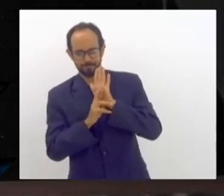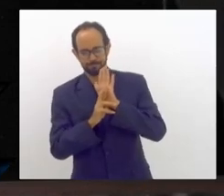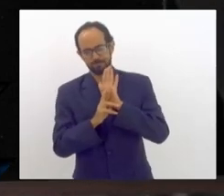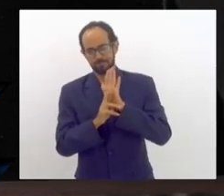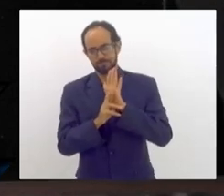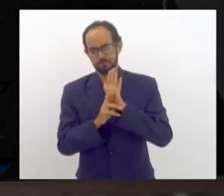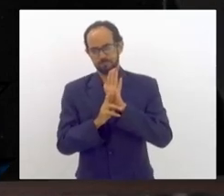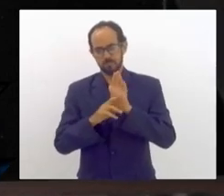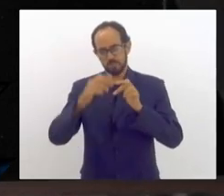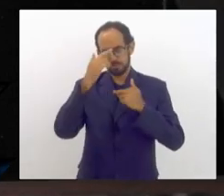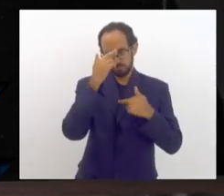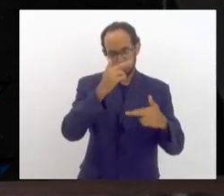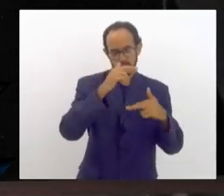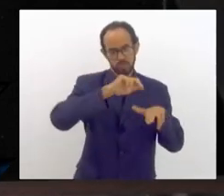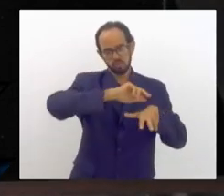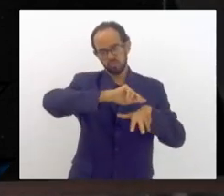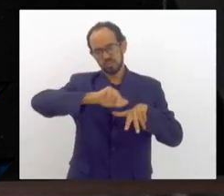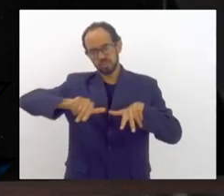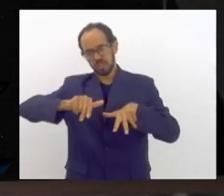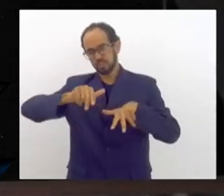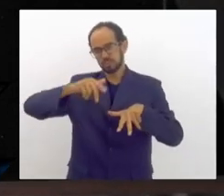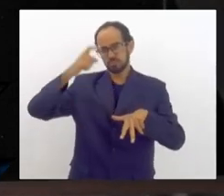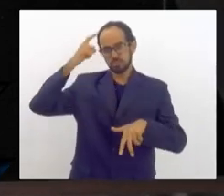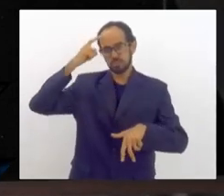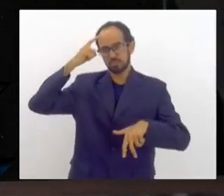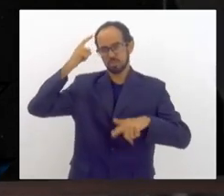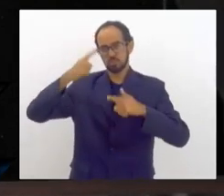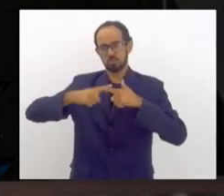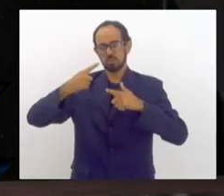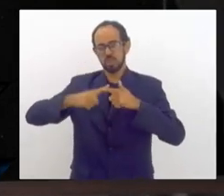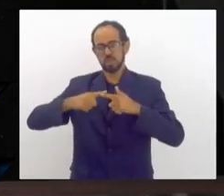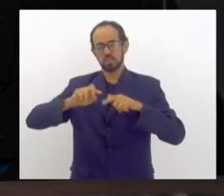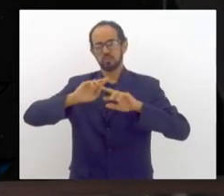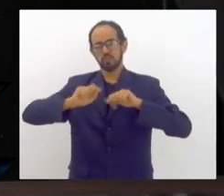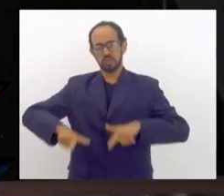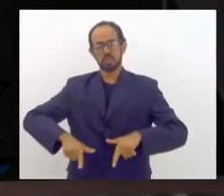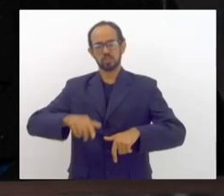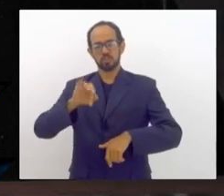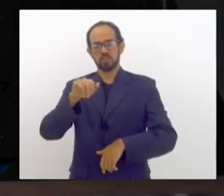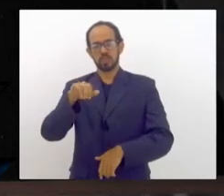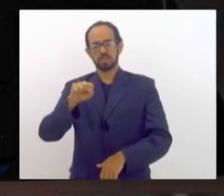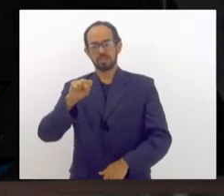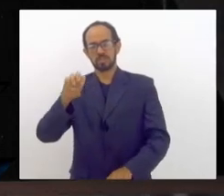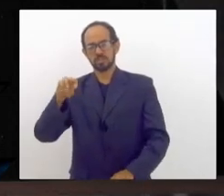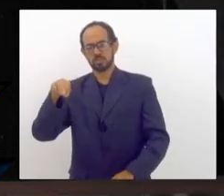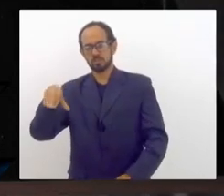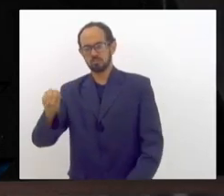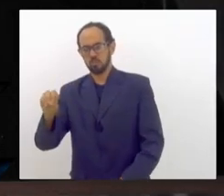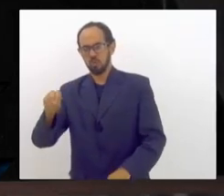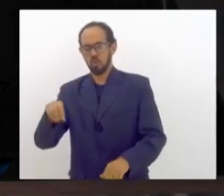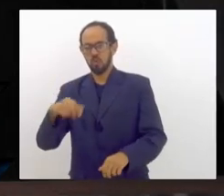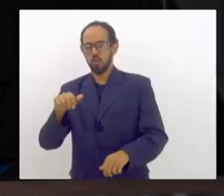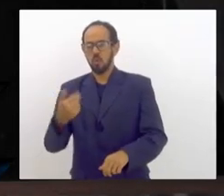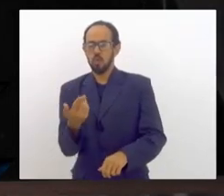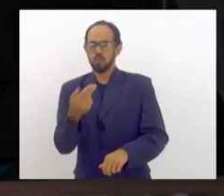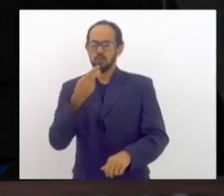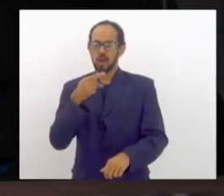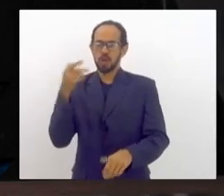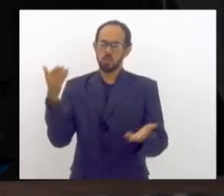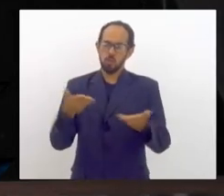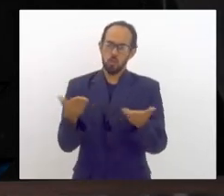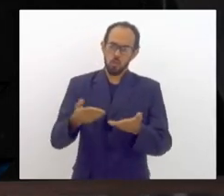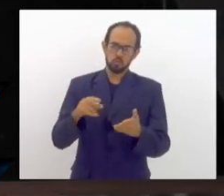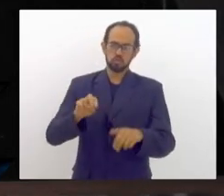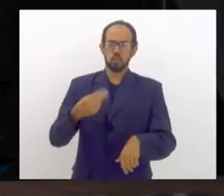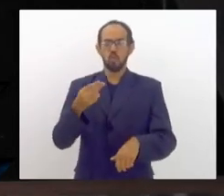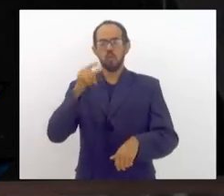a diversidade de pensamento. Porque, diferente do que o fascismo pensa, diferente do que alguns falaram hoje, falaram ontem, de que há